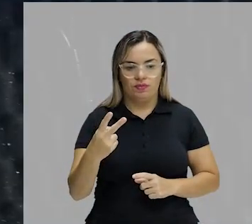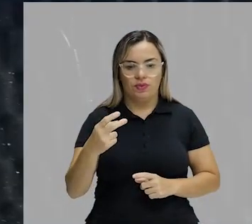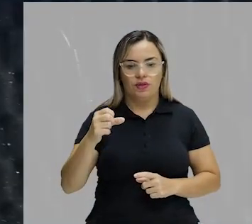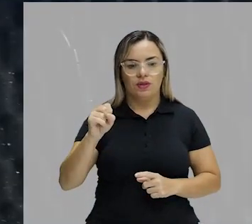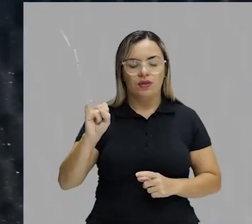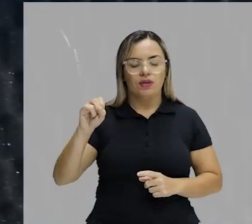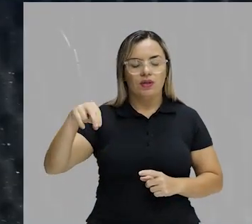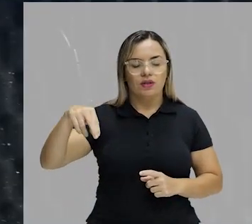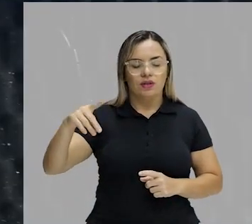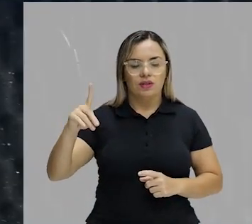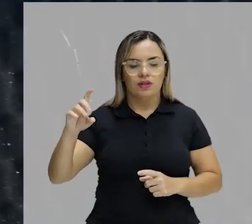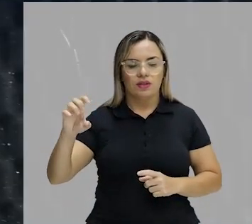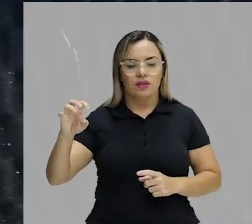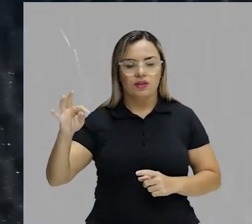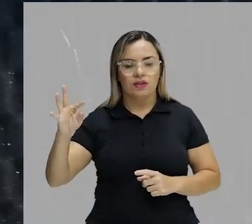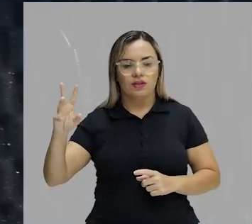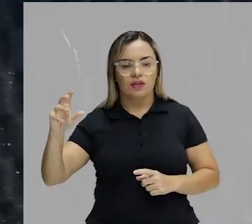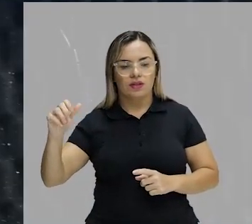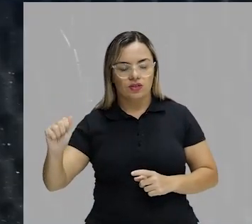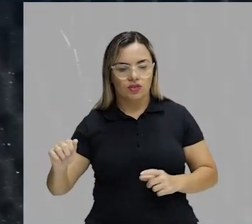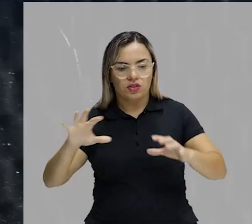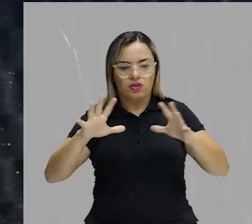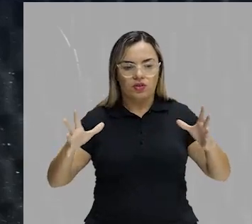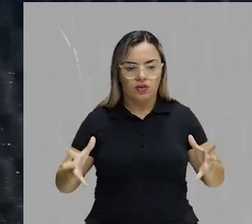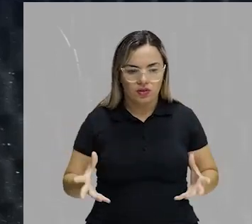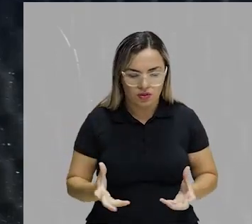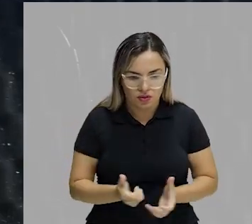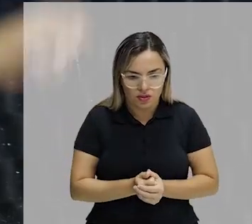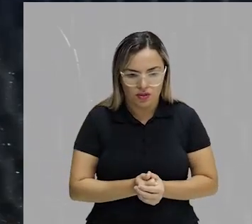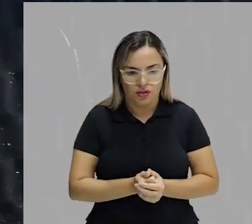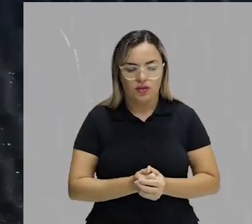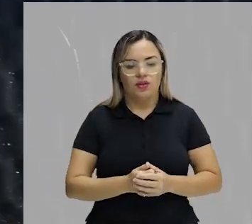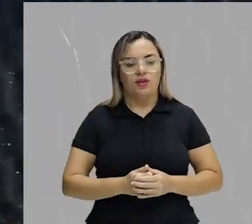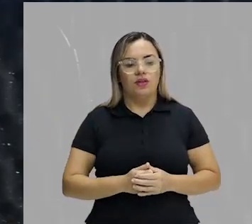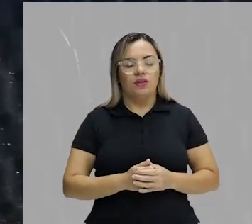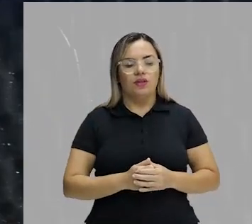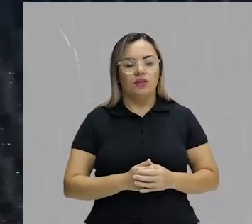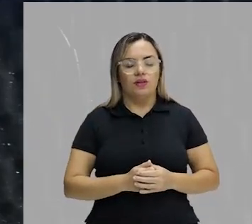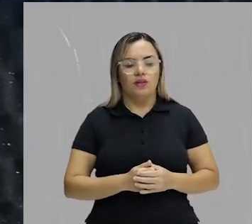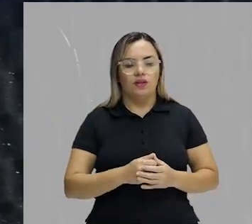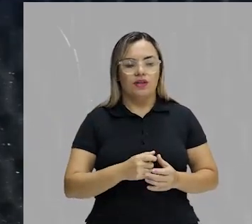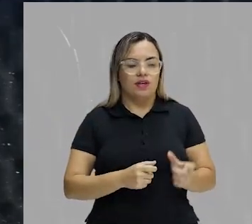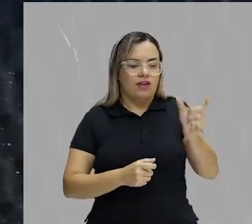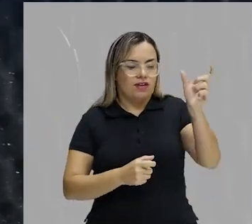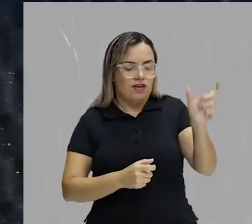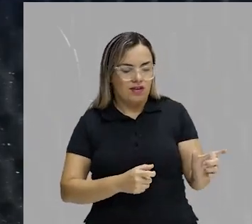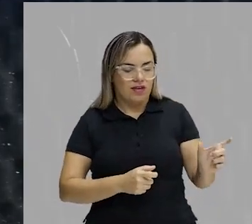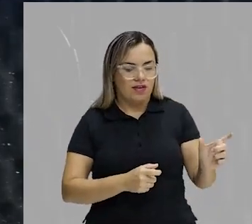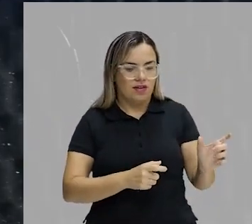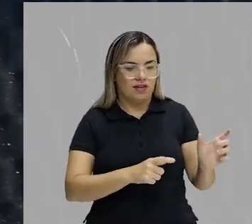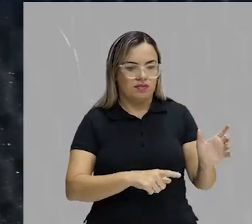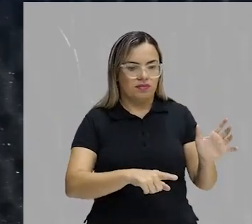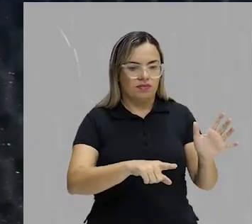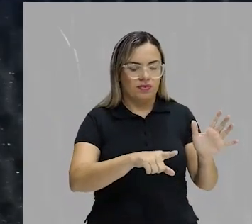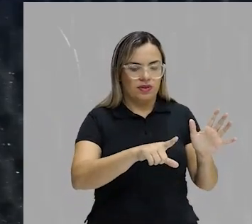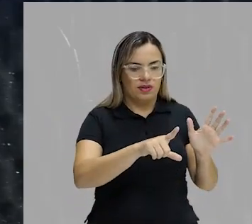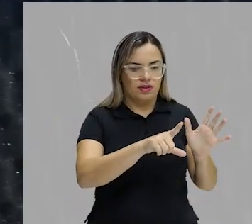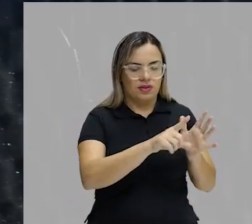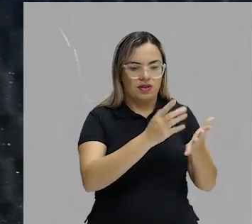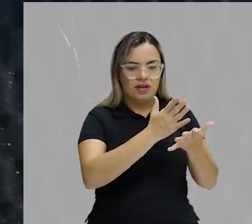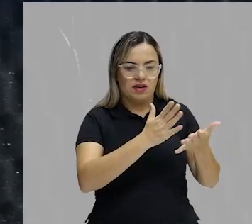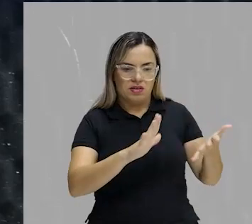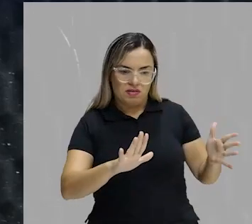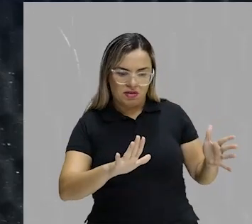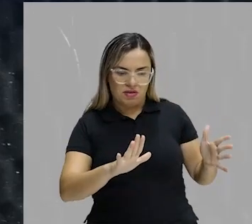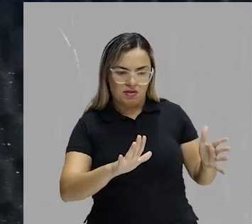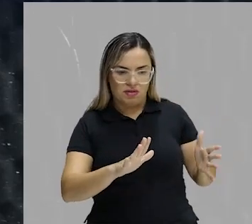conclusiva. Ele infringiu a lei, deve, pois, ser preso imediatamente. O pois depois do verbo é